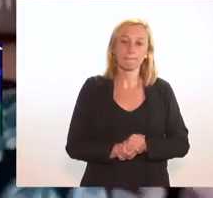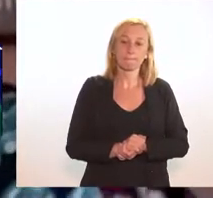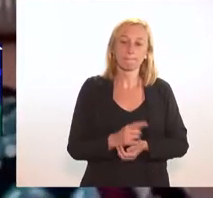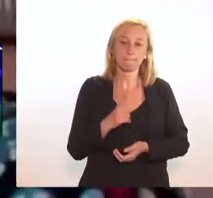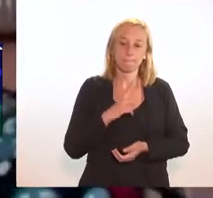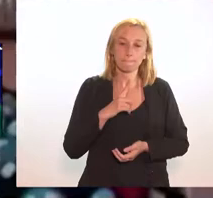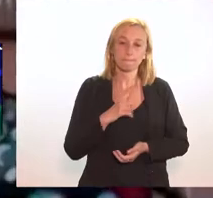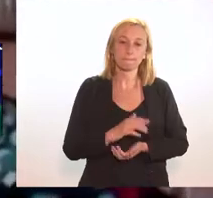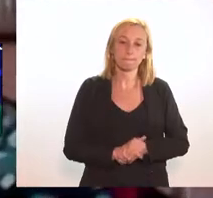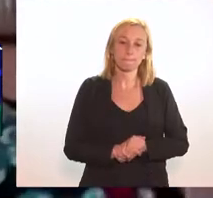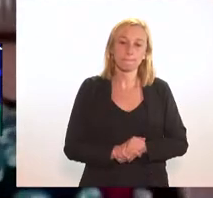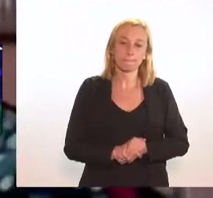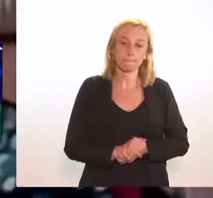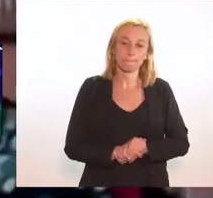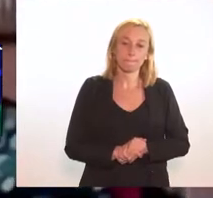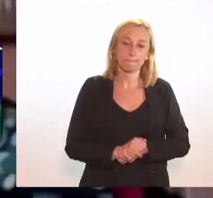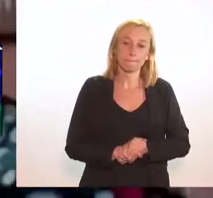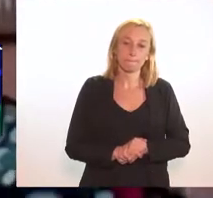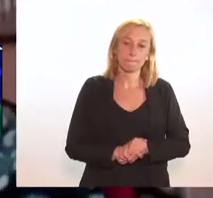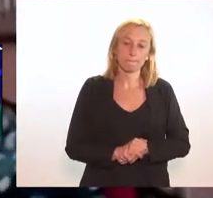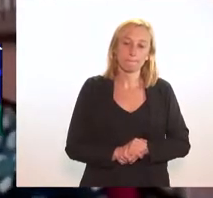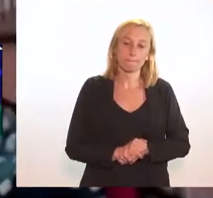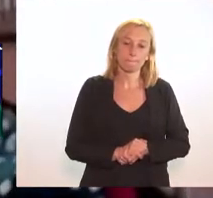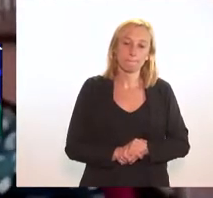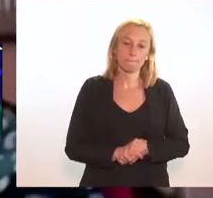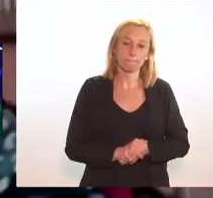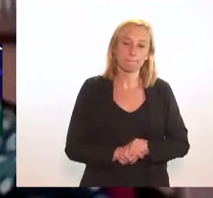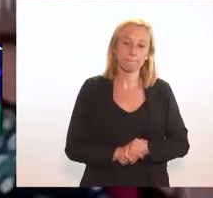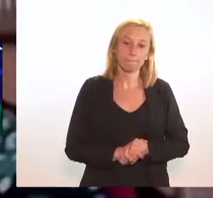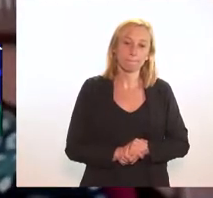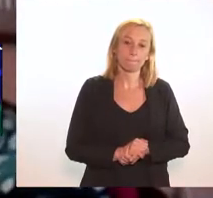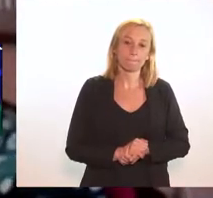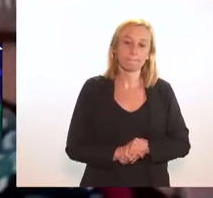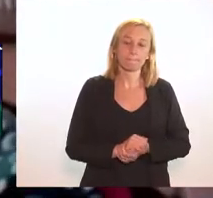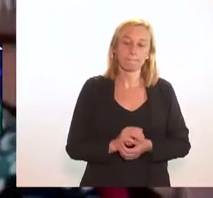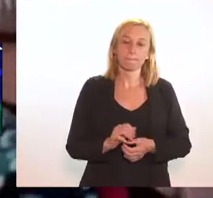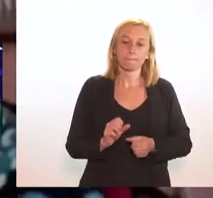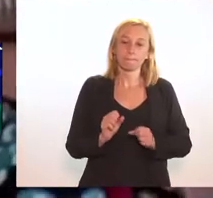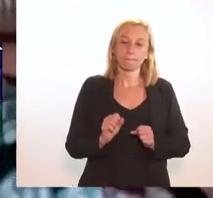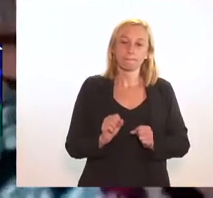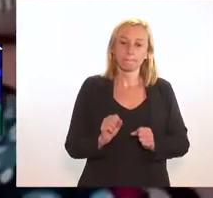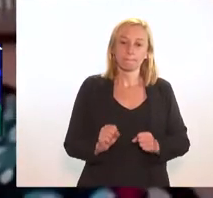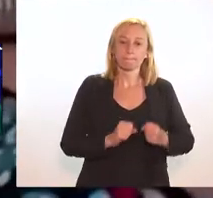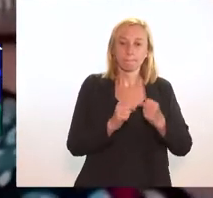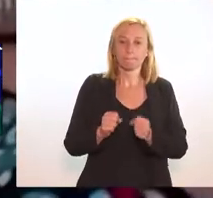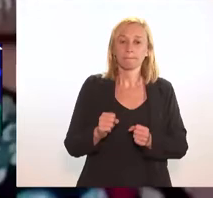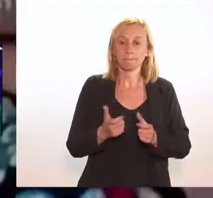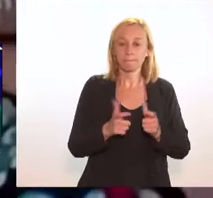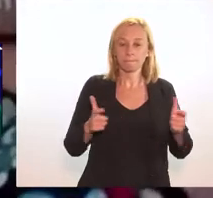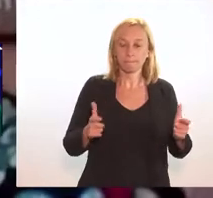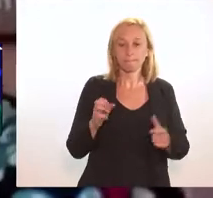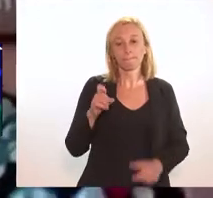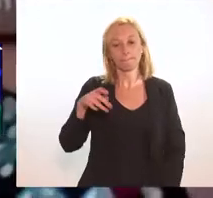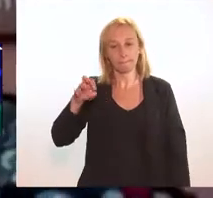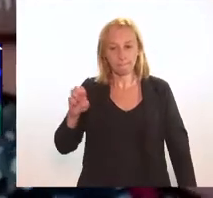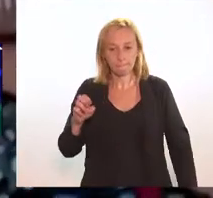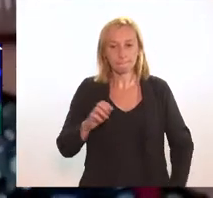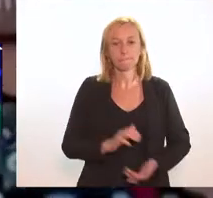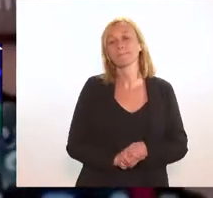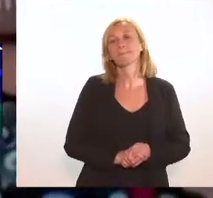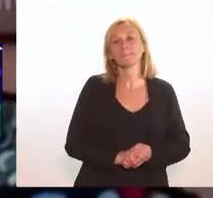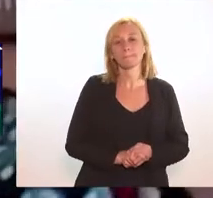tem uma ferramenta super potente para ser utilizada, que é a ELERJ. É claro que ela tem um